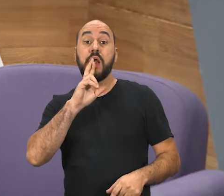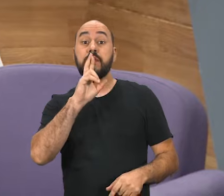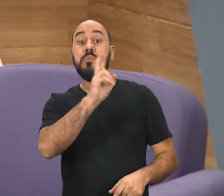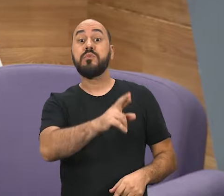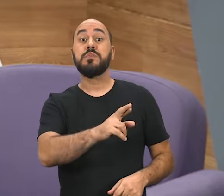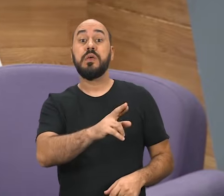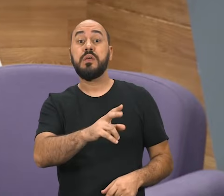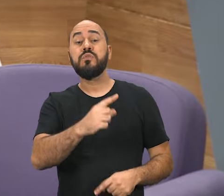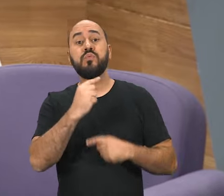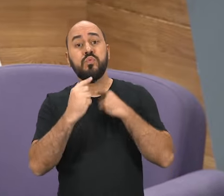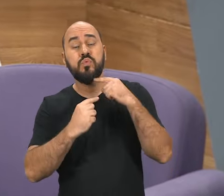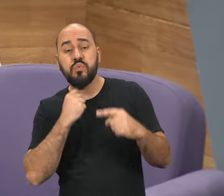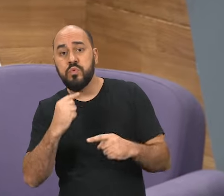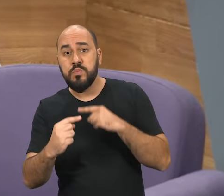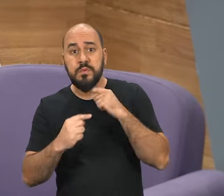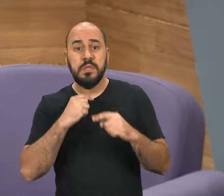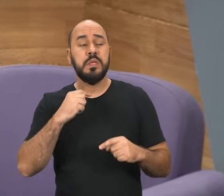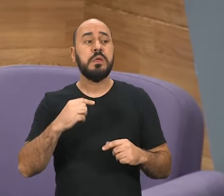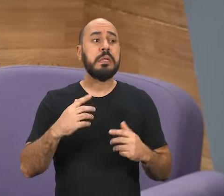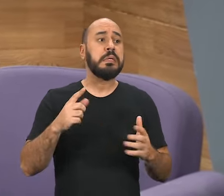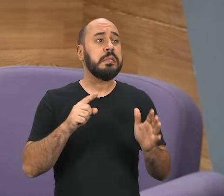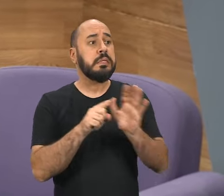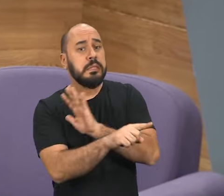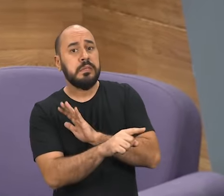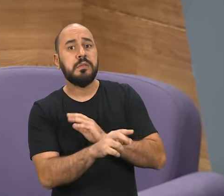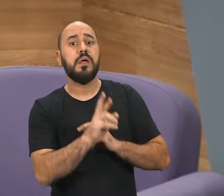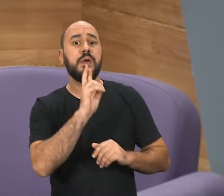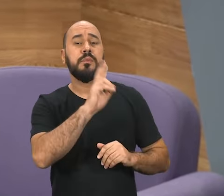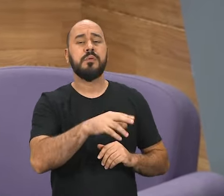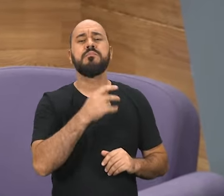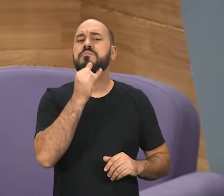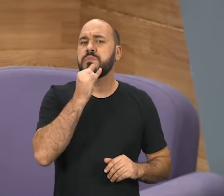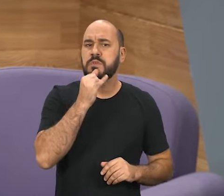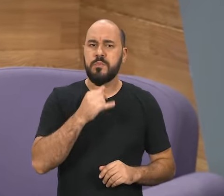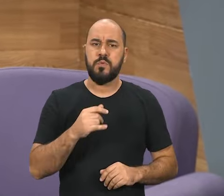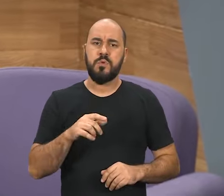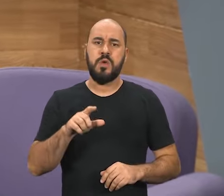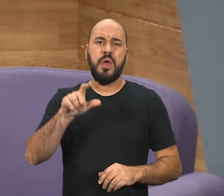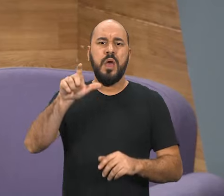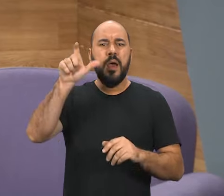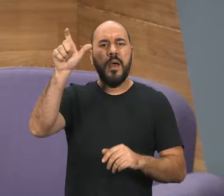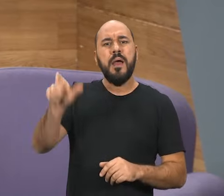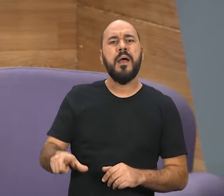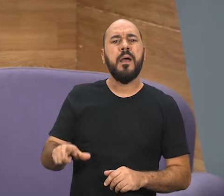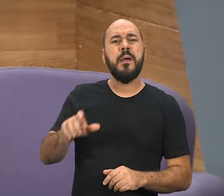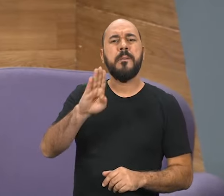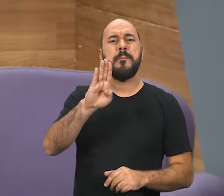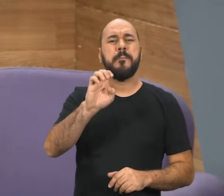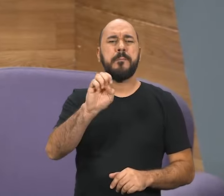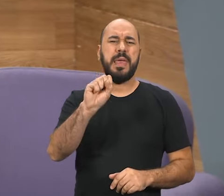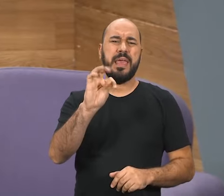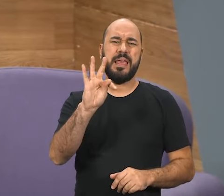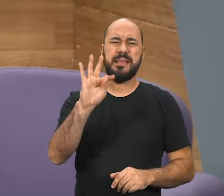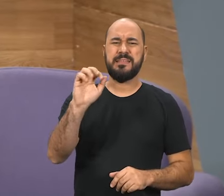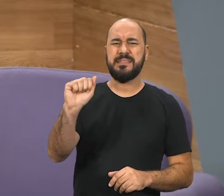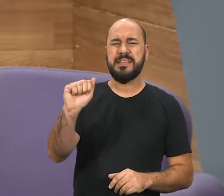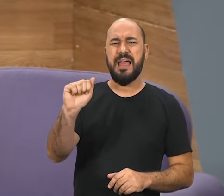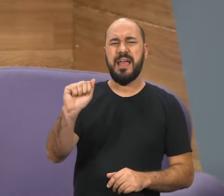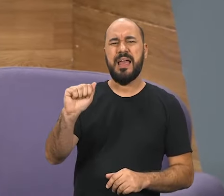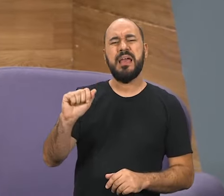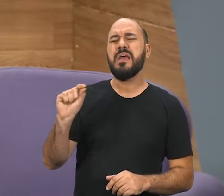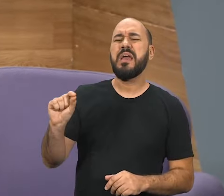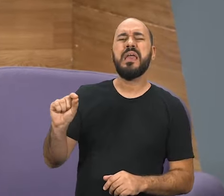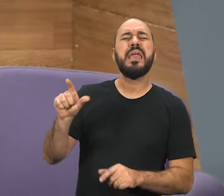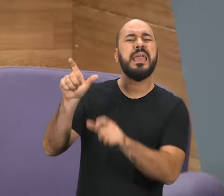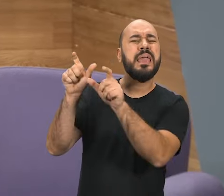responder algumas perguntas tais como estas. Quem é a besta do Apocalipse? É um ser humano? É